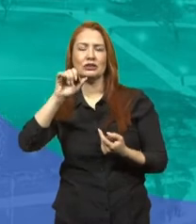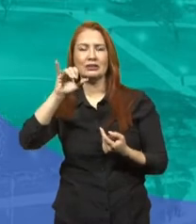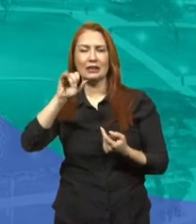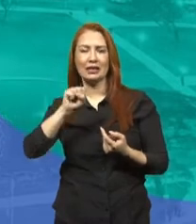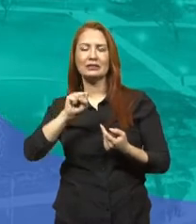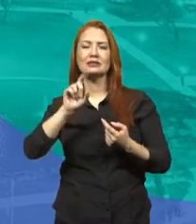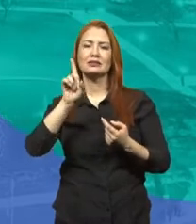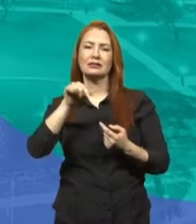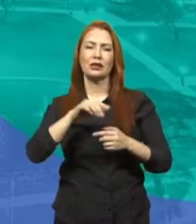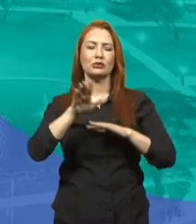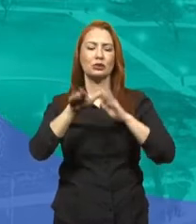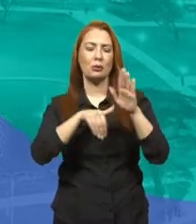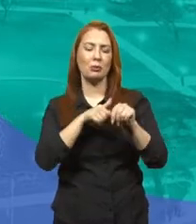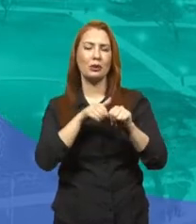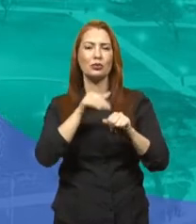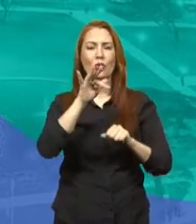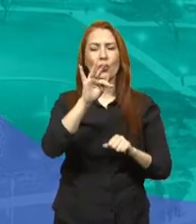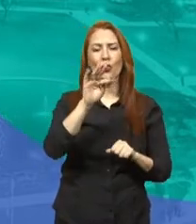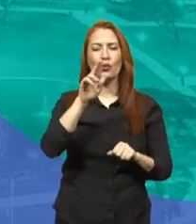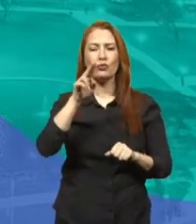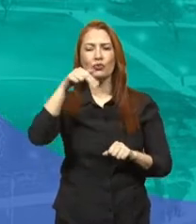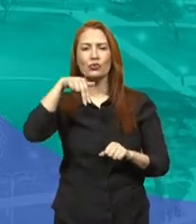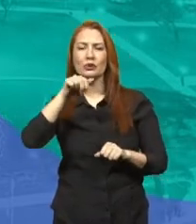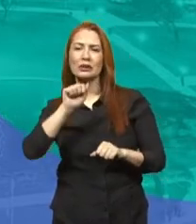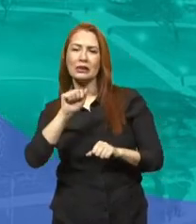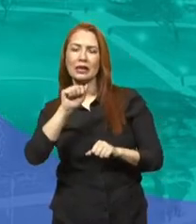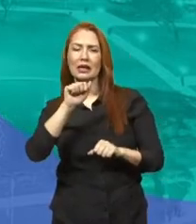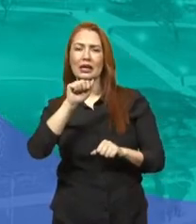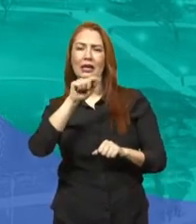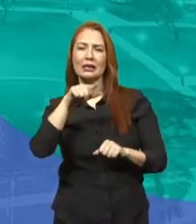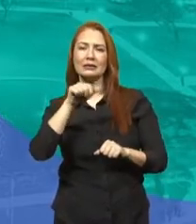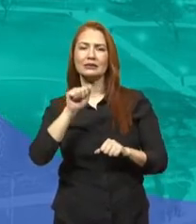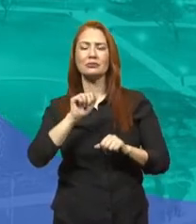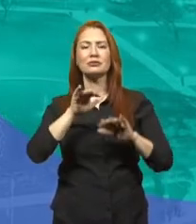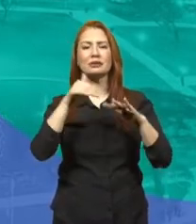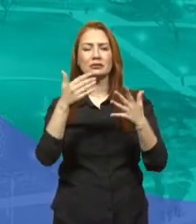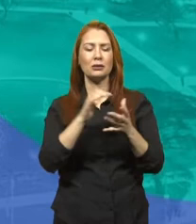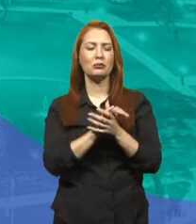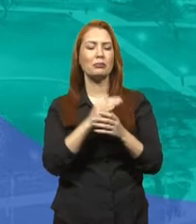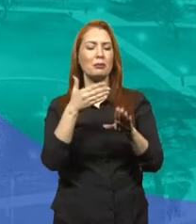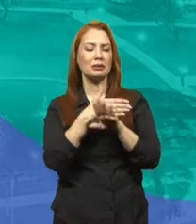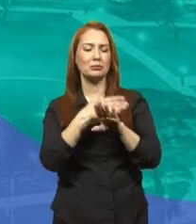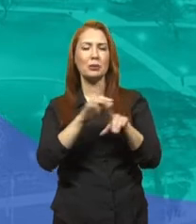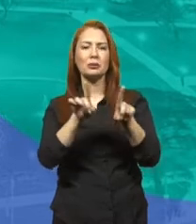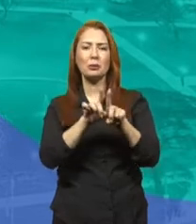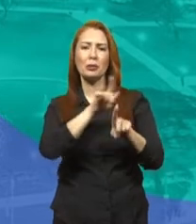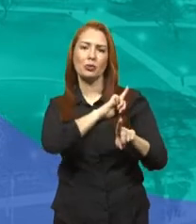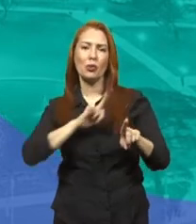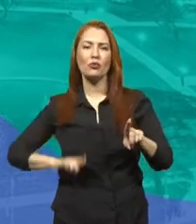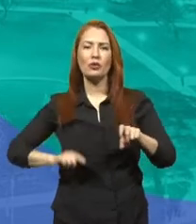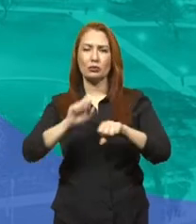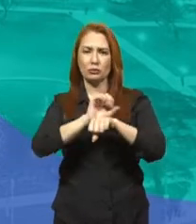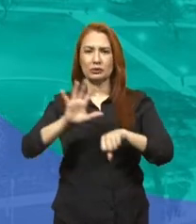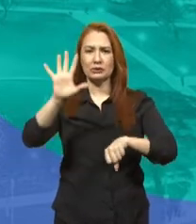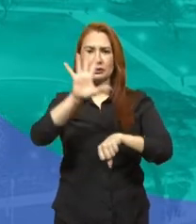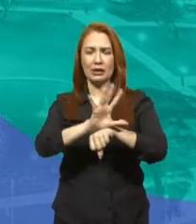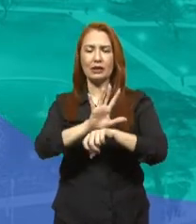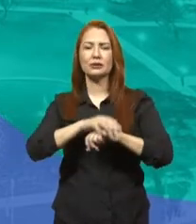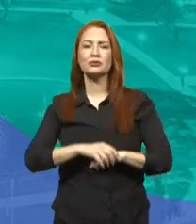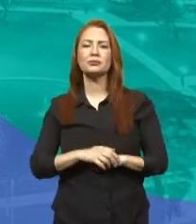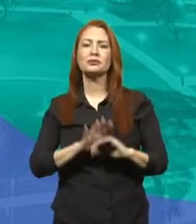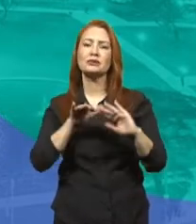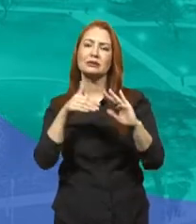FUNASA. Também participamos do governo do Estado aqui, fomos beneficiados. Então, isso nos deu